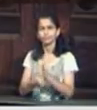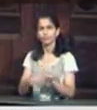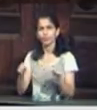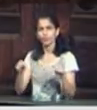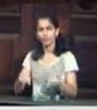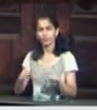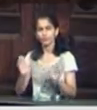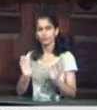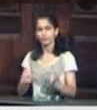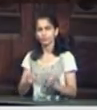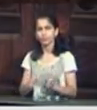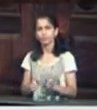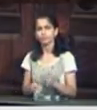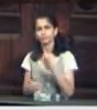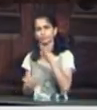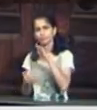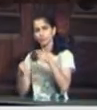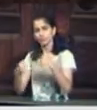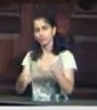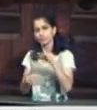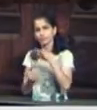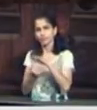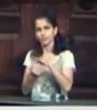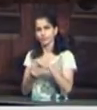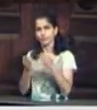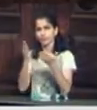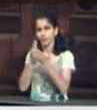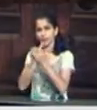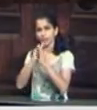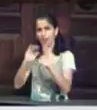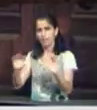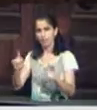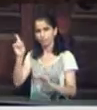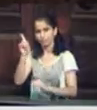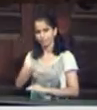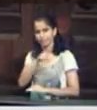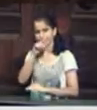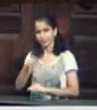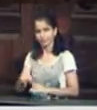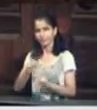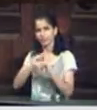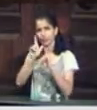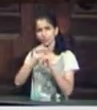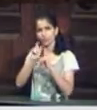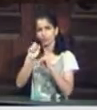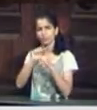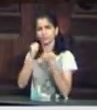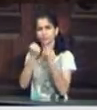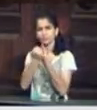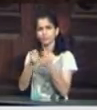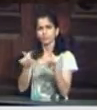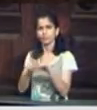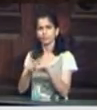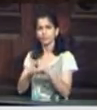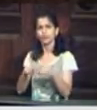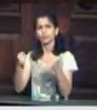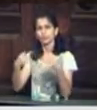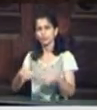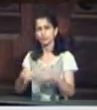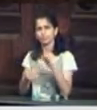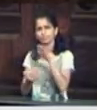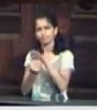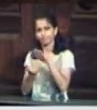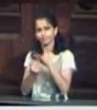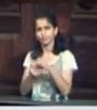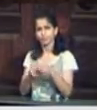hoje, que impedir a extinção do aluguel social, mas temos também que impedir que